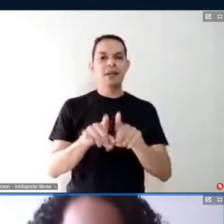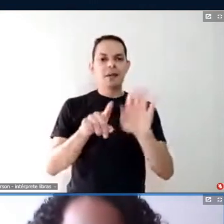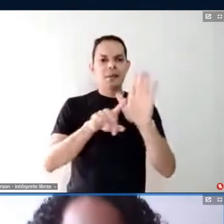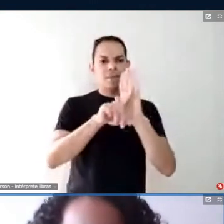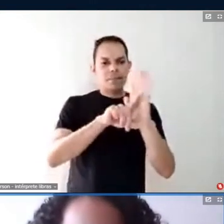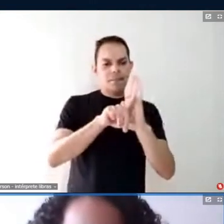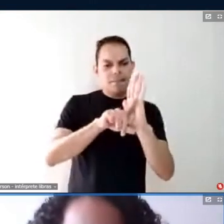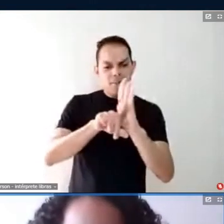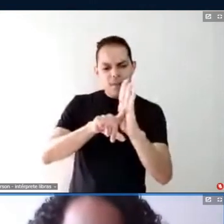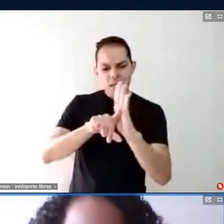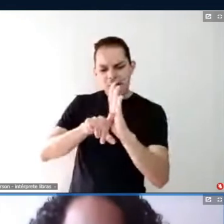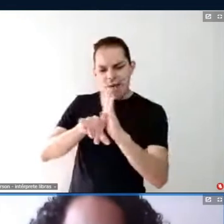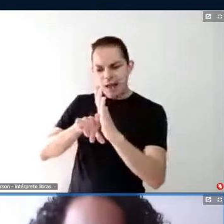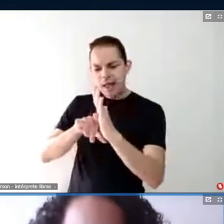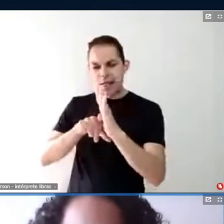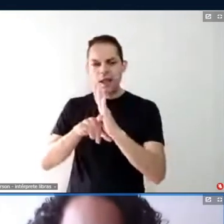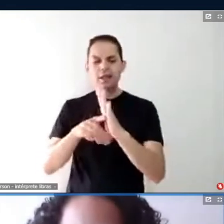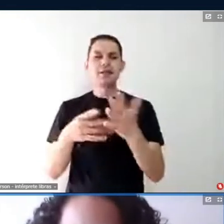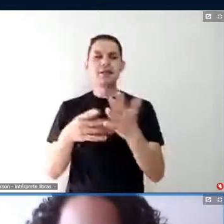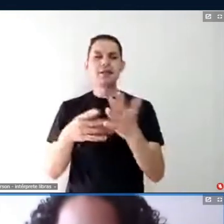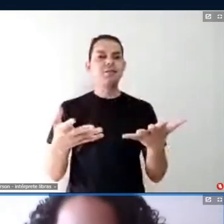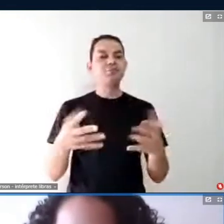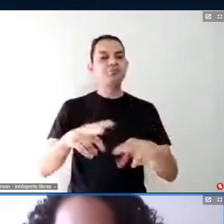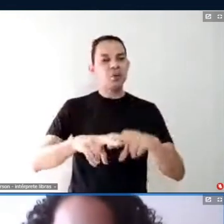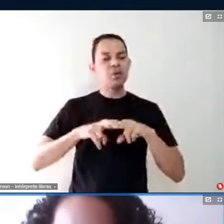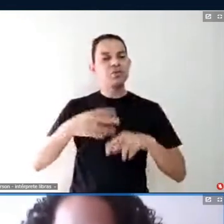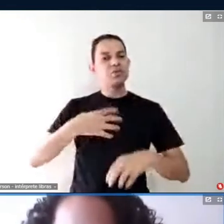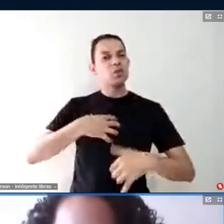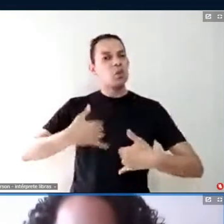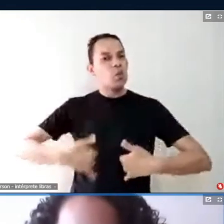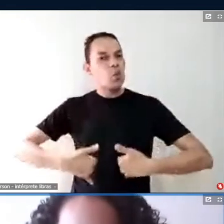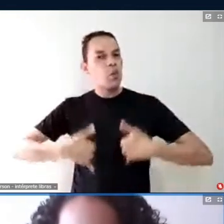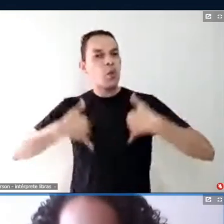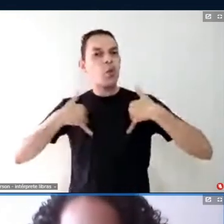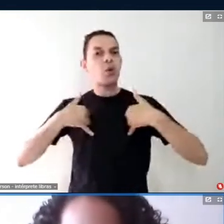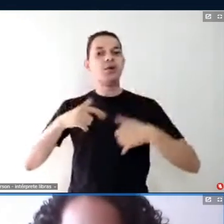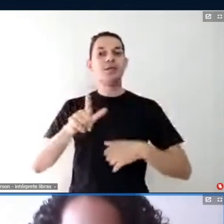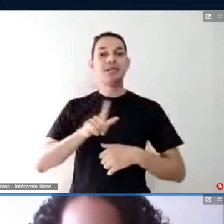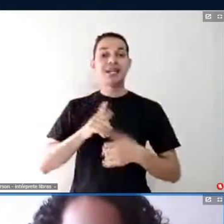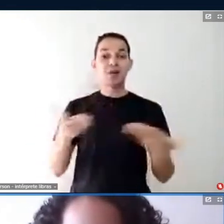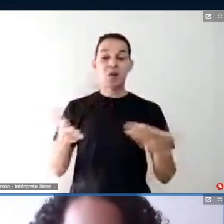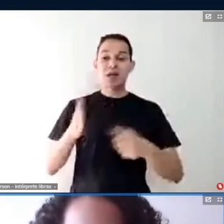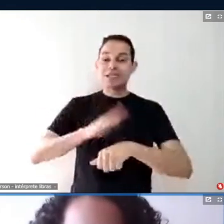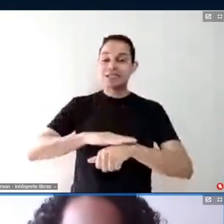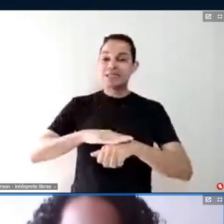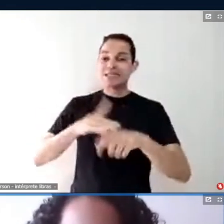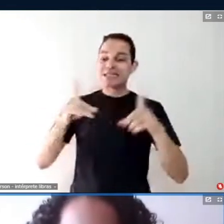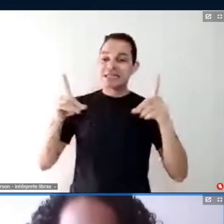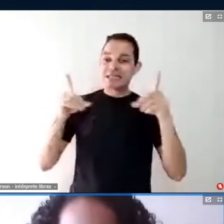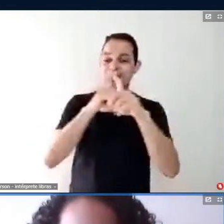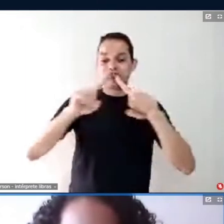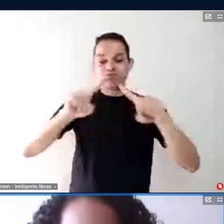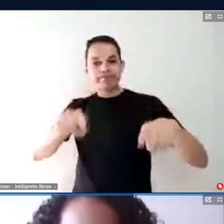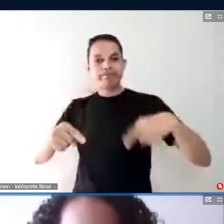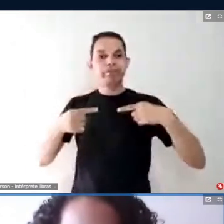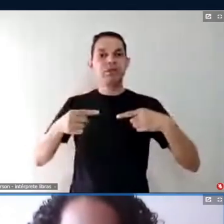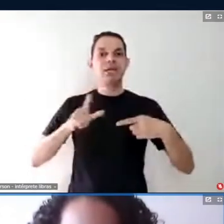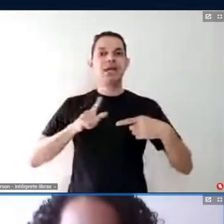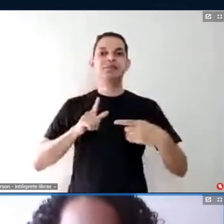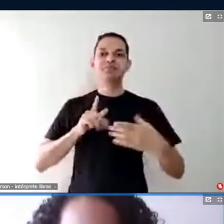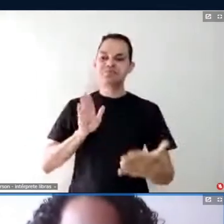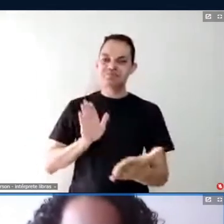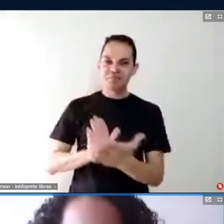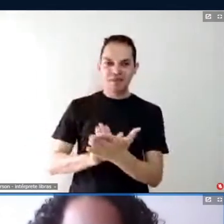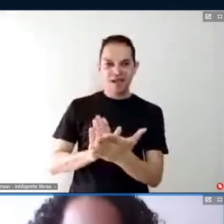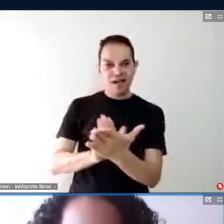é um motivo de muito orgulho em tempos tão desafiadores, né, então, parabéns desde